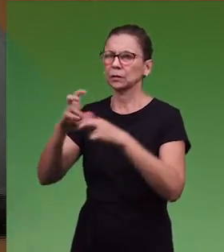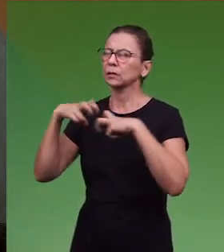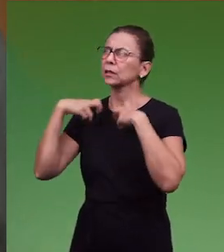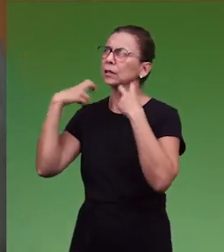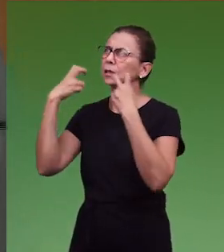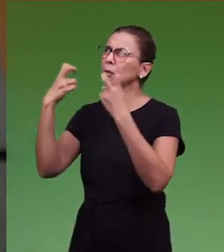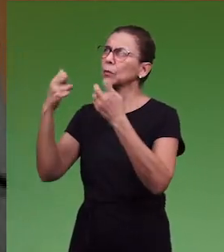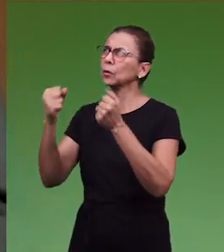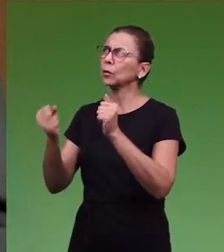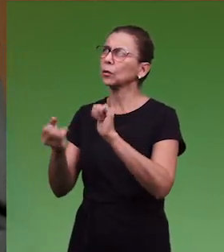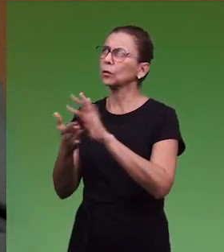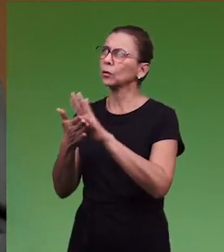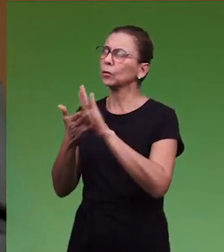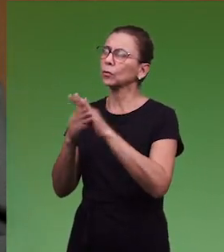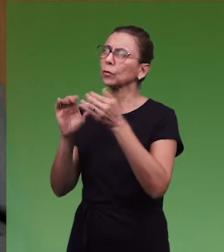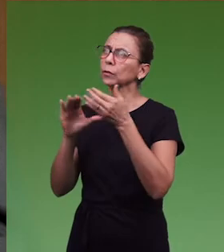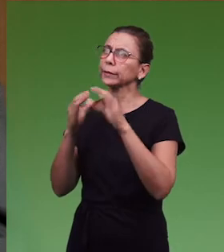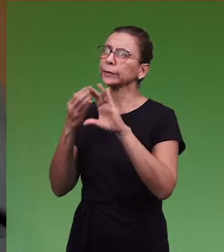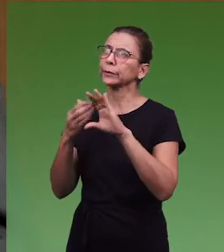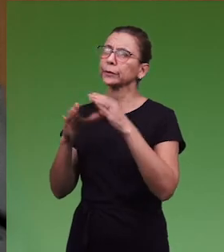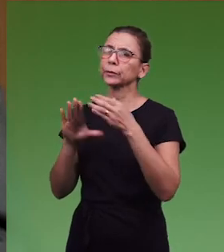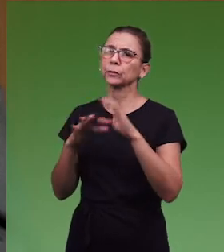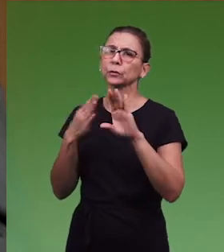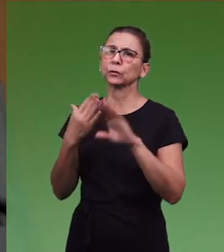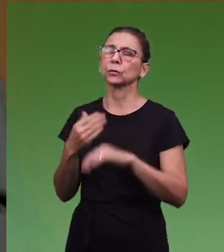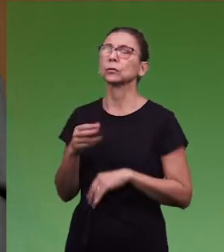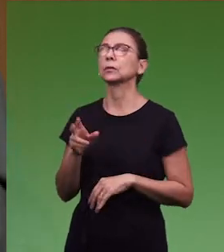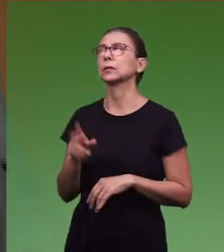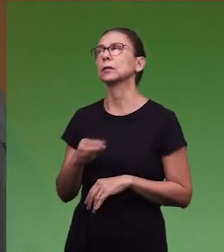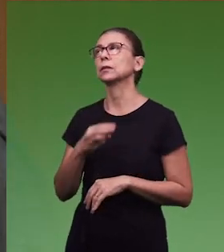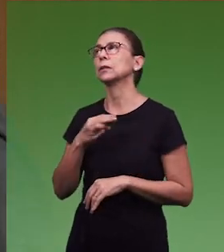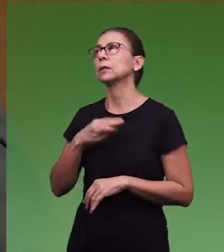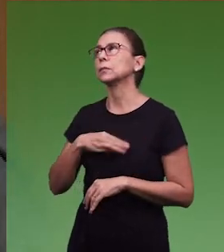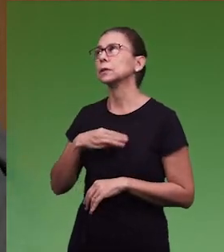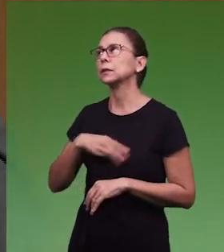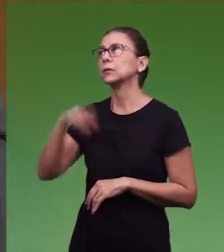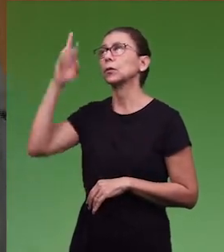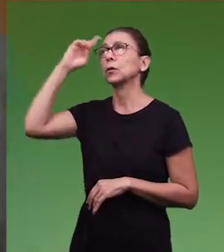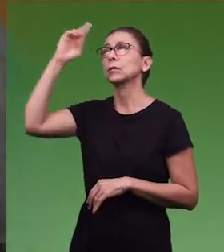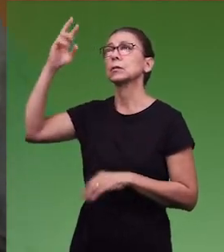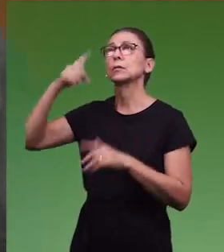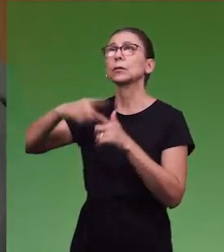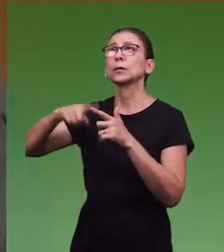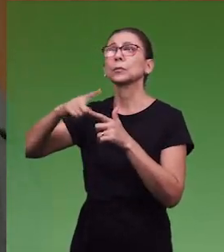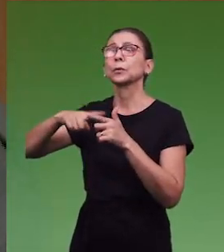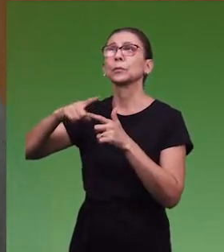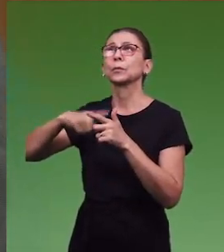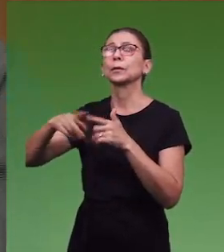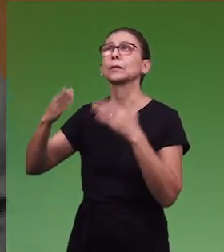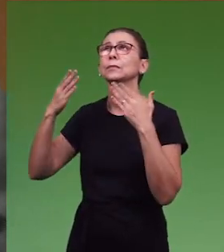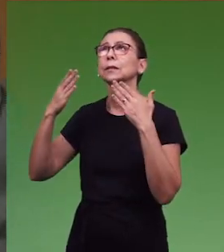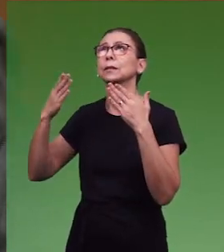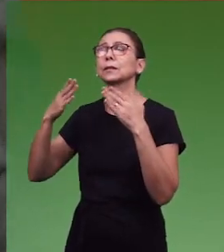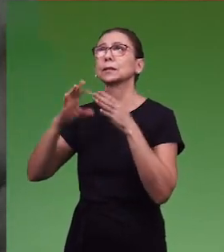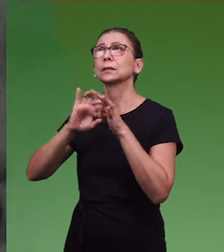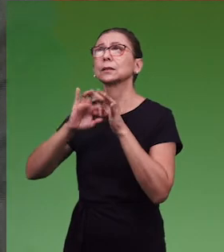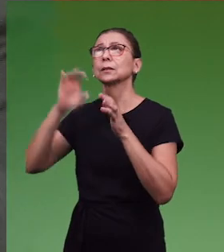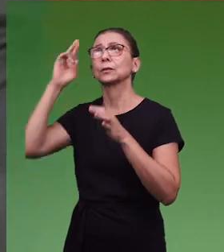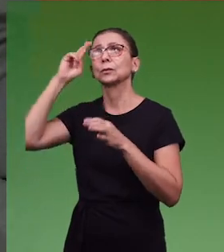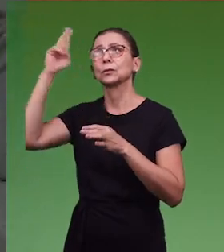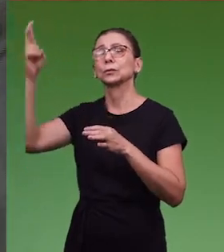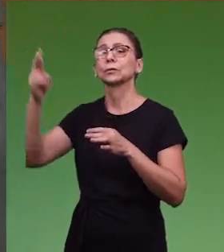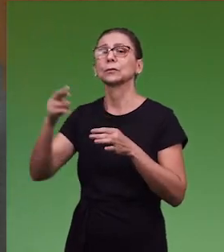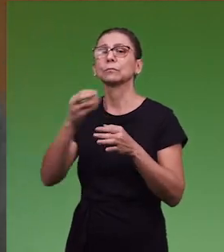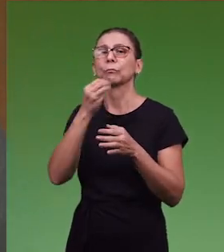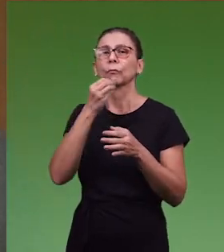cantou o hino de louvor, ele ainda está lá, Senhor, tem misericórdia, aquele problema, ele está entrando na comunhão ainda.